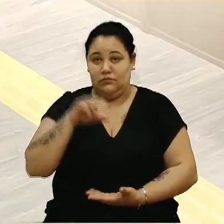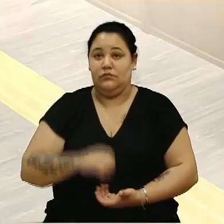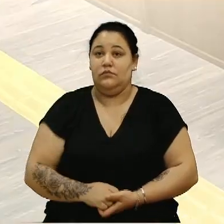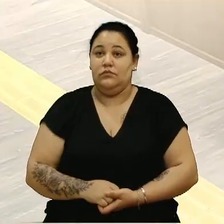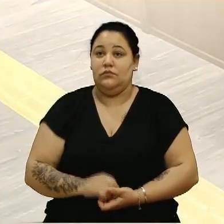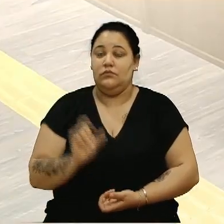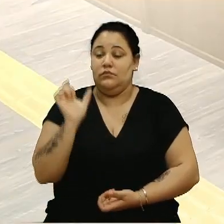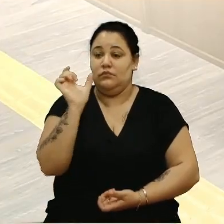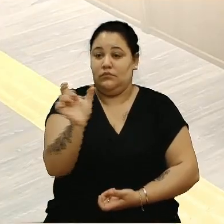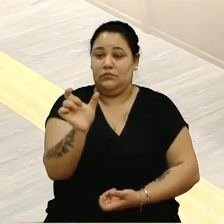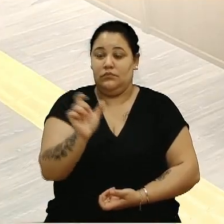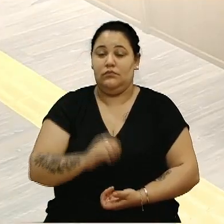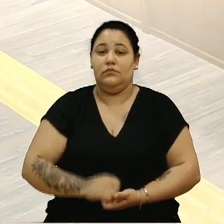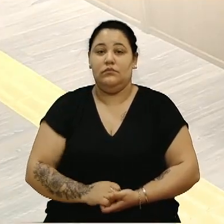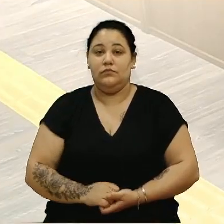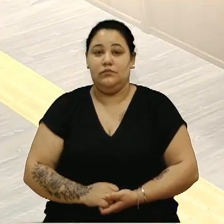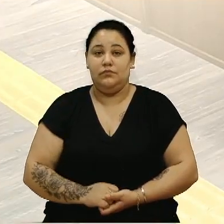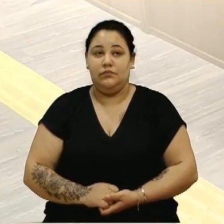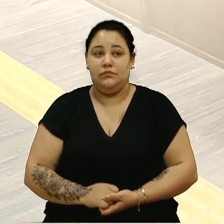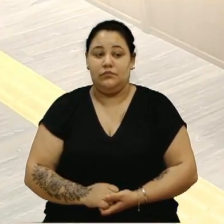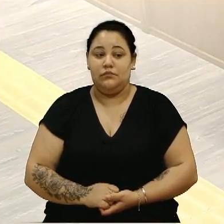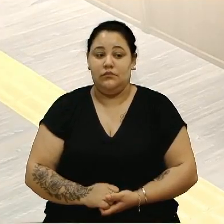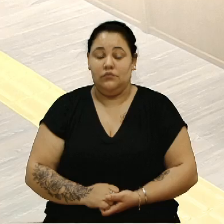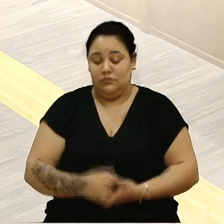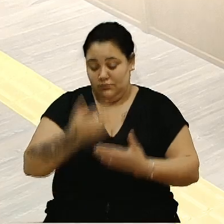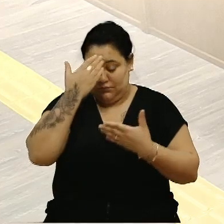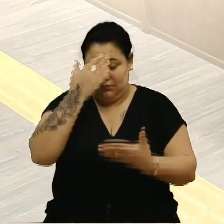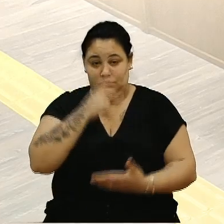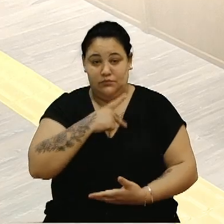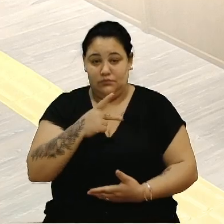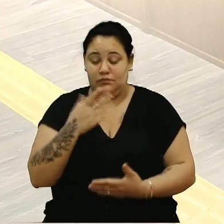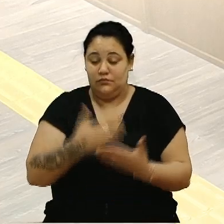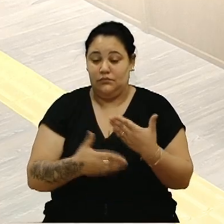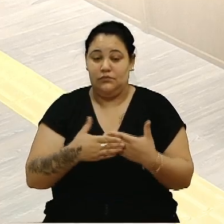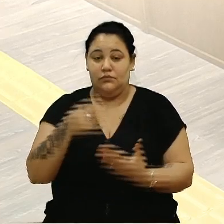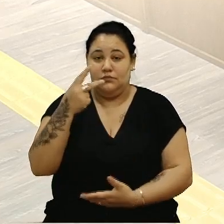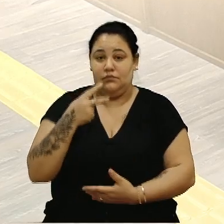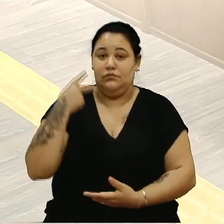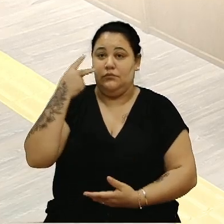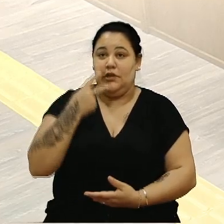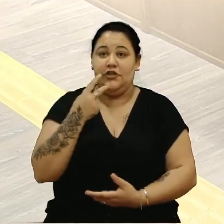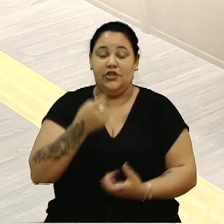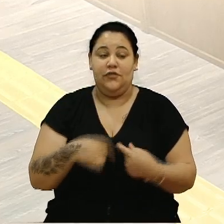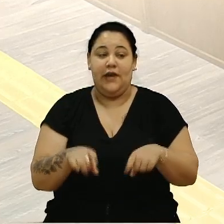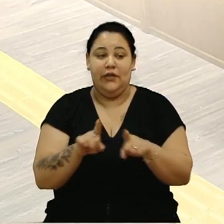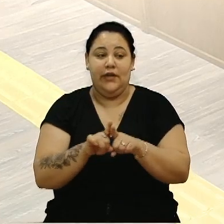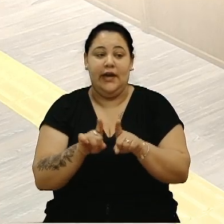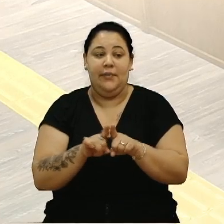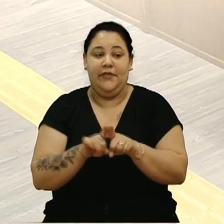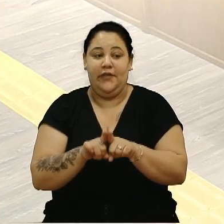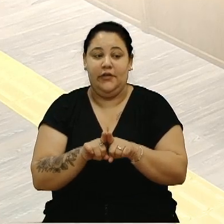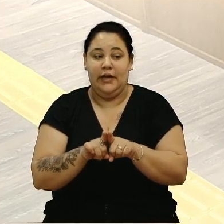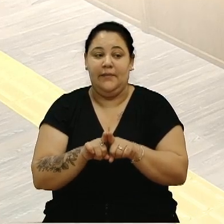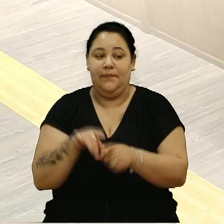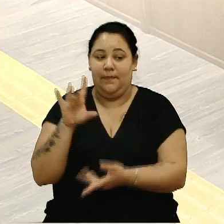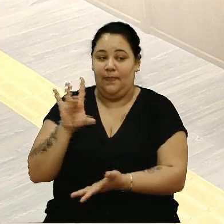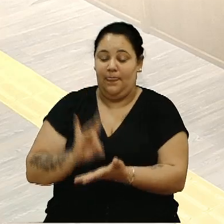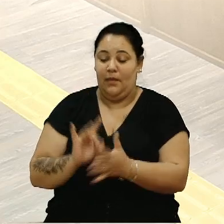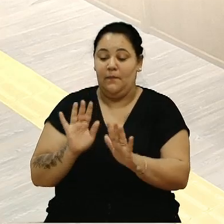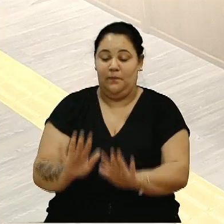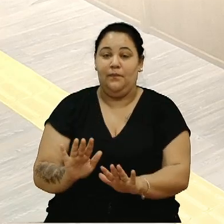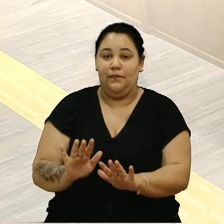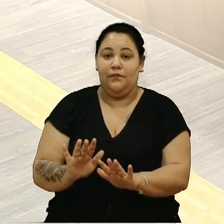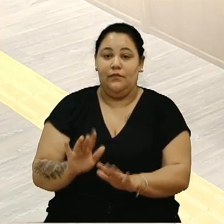a palavra. Obrigado, senhora presidente, senhoras e senhores vereadores. Eu não poderia deixar aqui de fazer um registro,